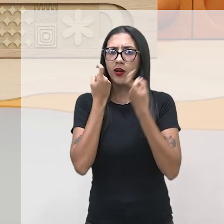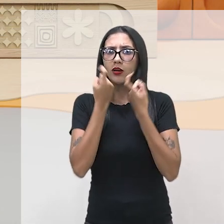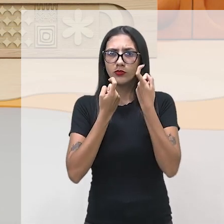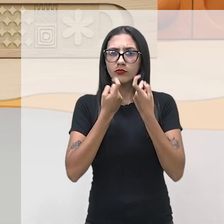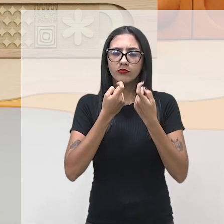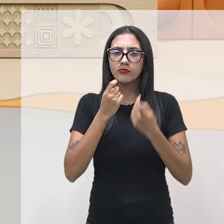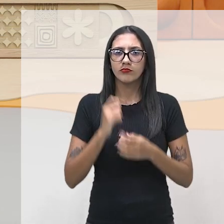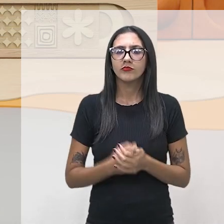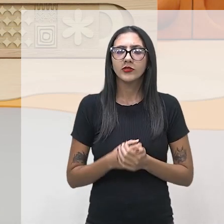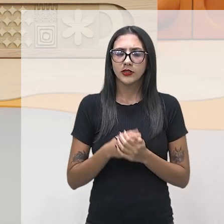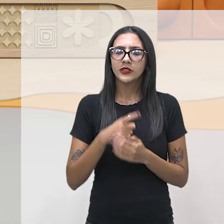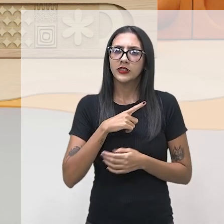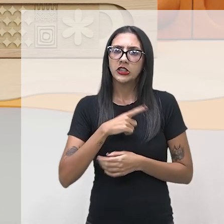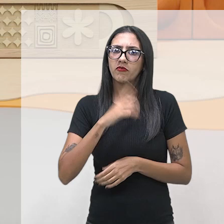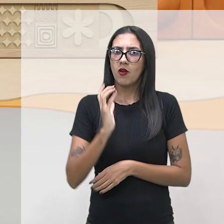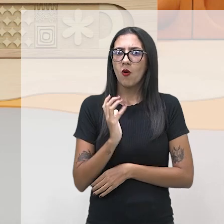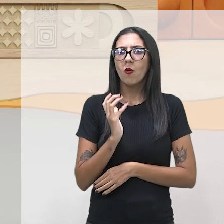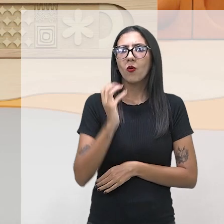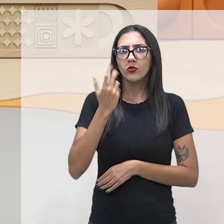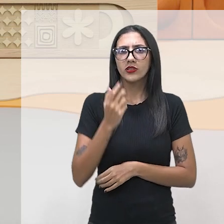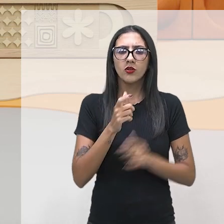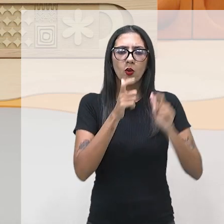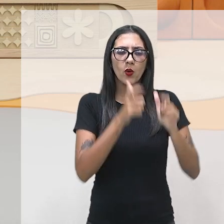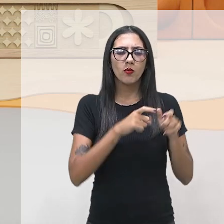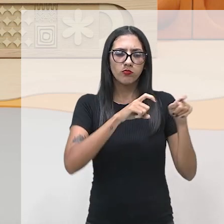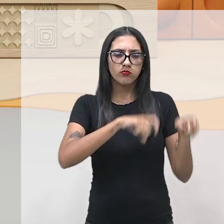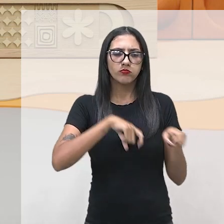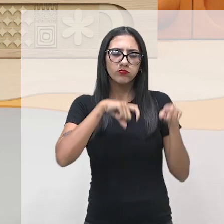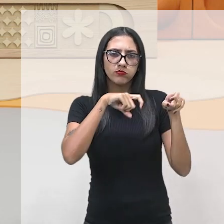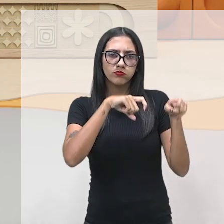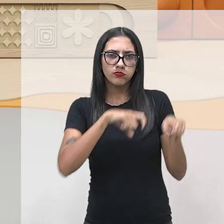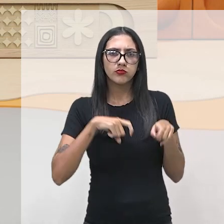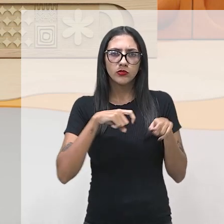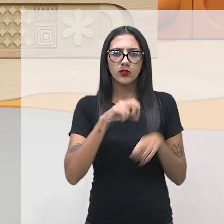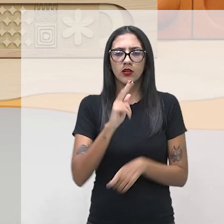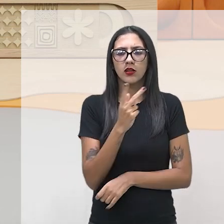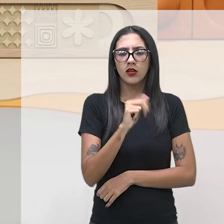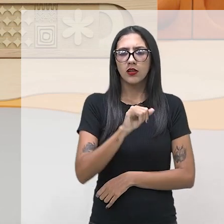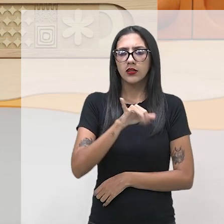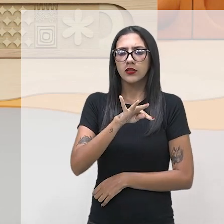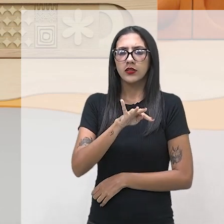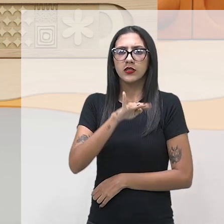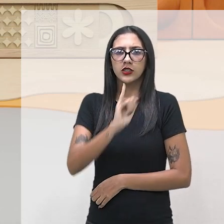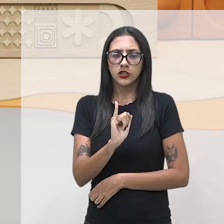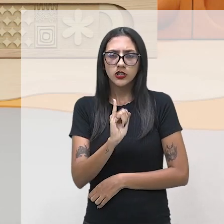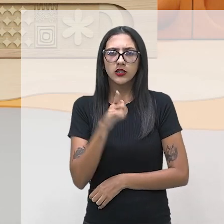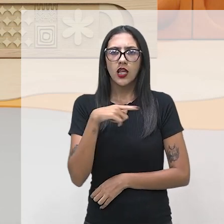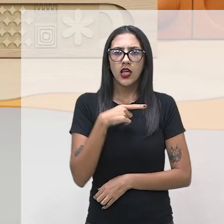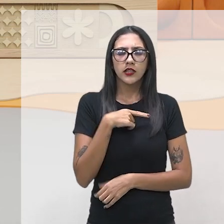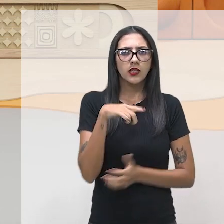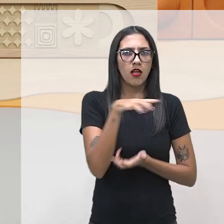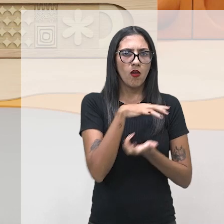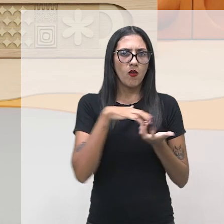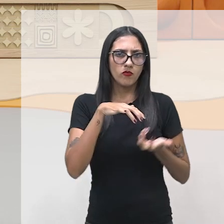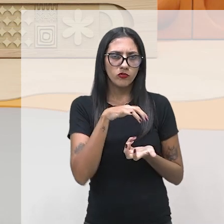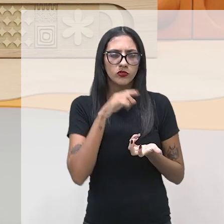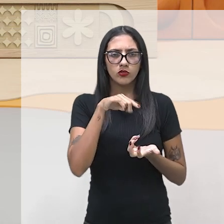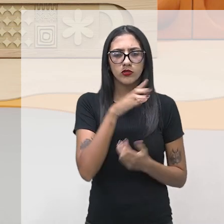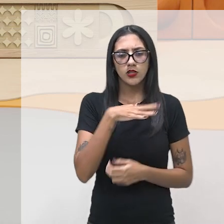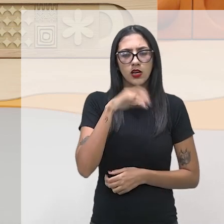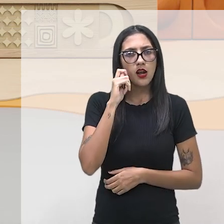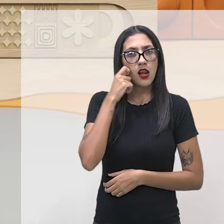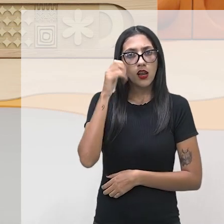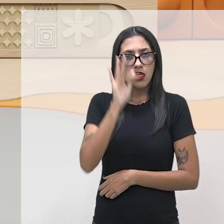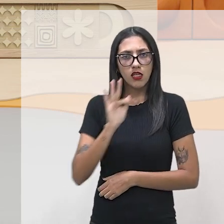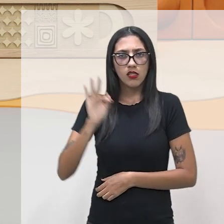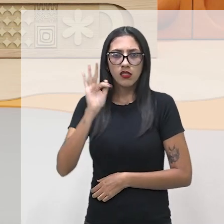aconteceu em Santo Domingo, lá onde hoje é o Haiti, a chamada Revolução Haitiana, que foi a primeira revolta, de